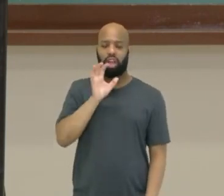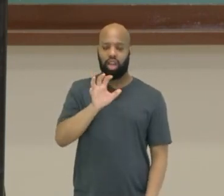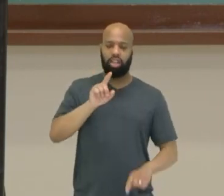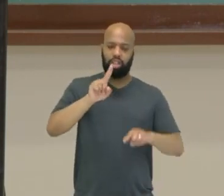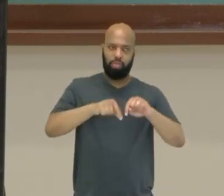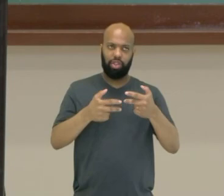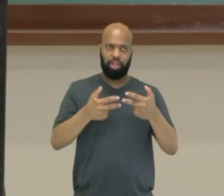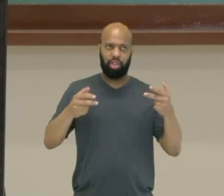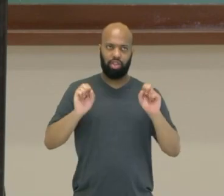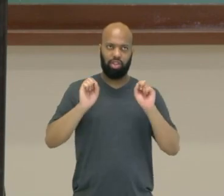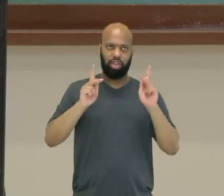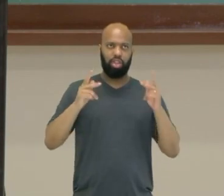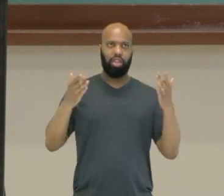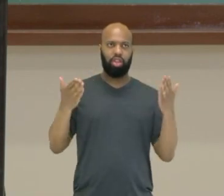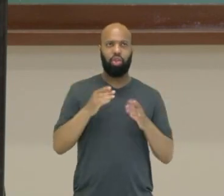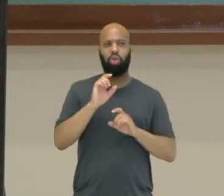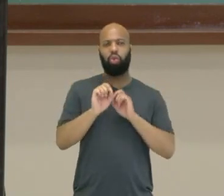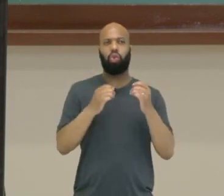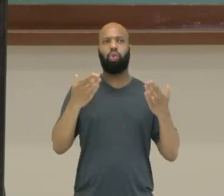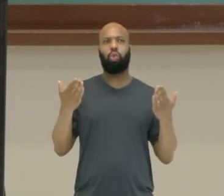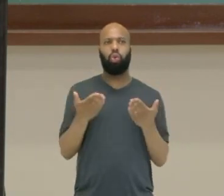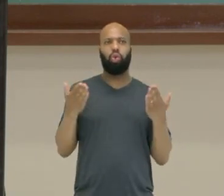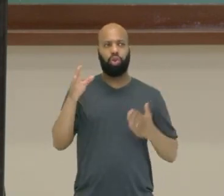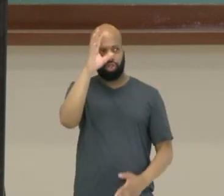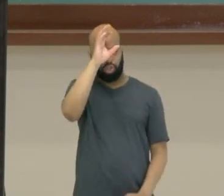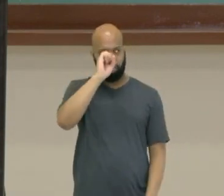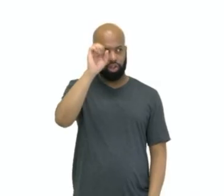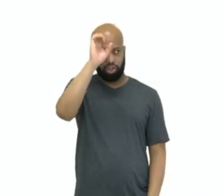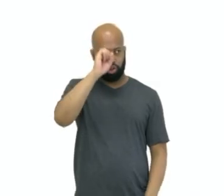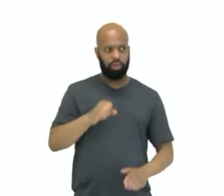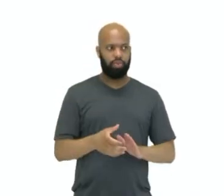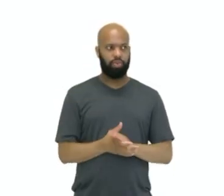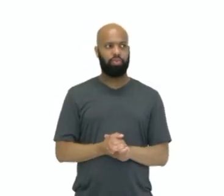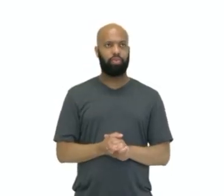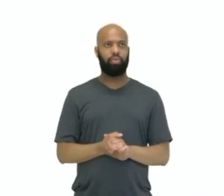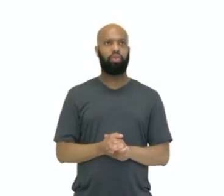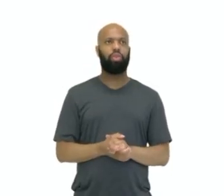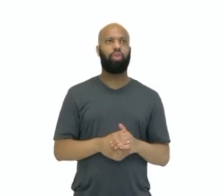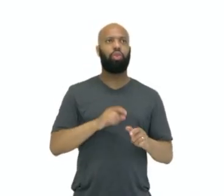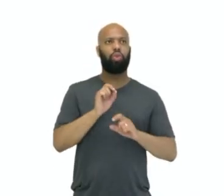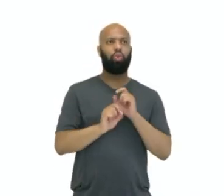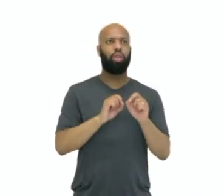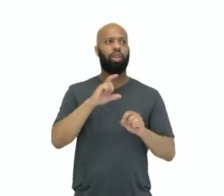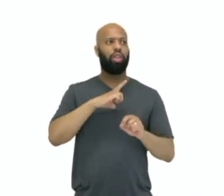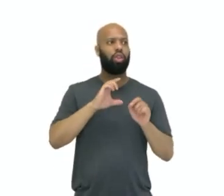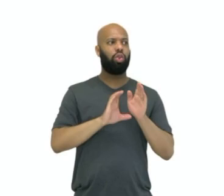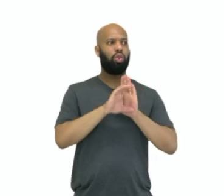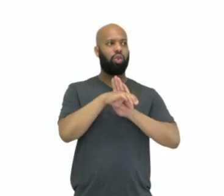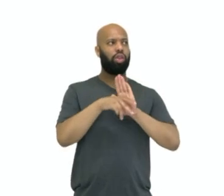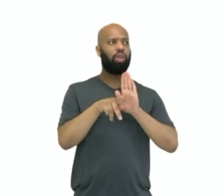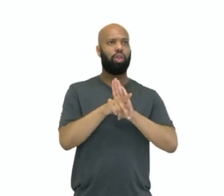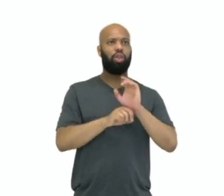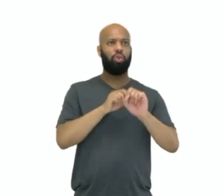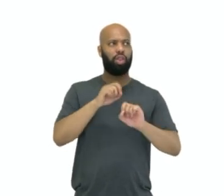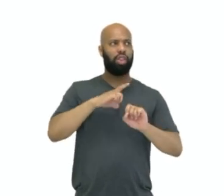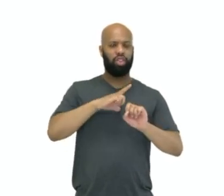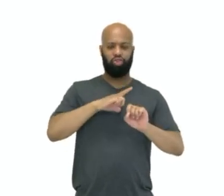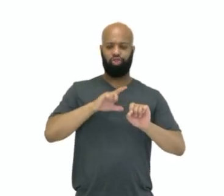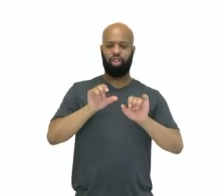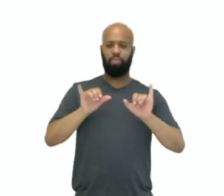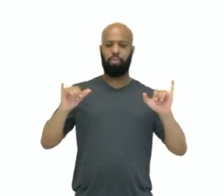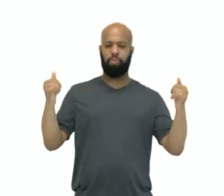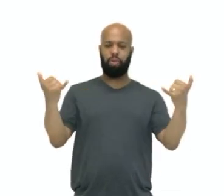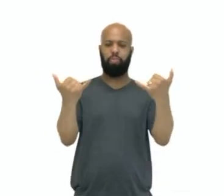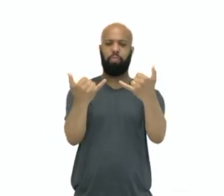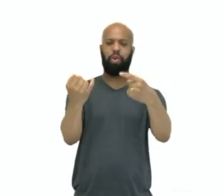materiais, ok? Então vamos ver o que nós vimos na aula? Reparem bem na tela. O conceito de circuito elétrico, o conceito